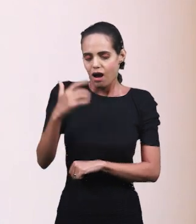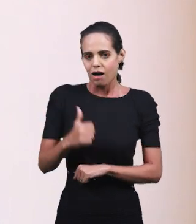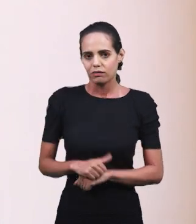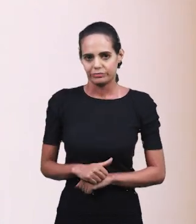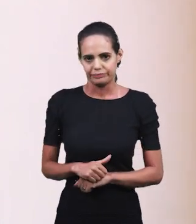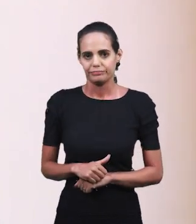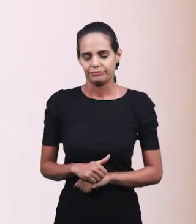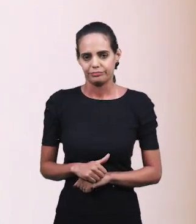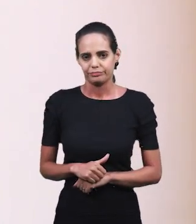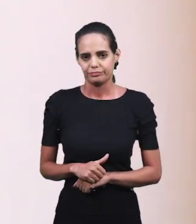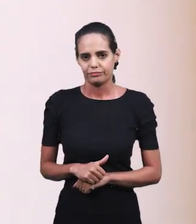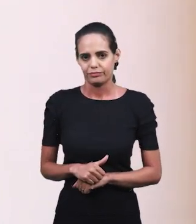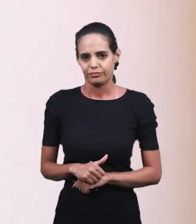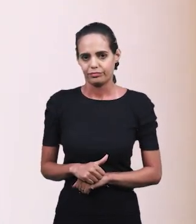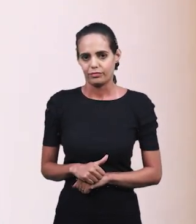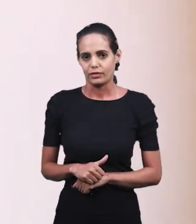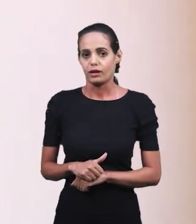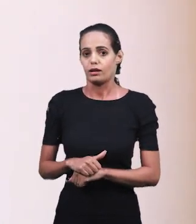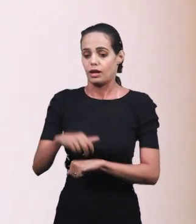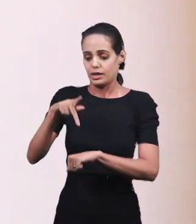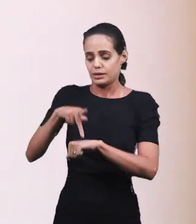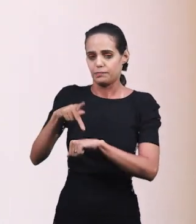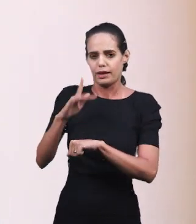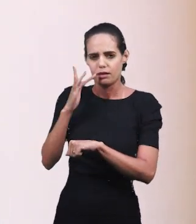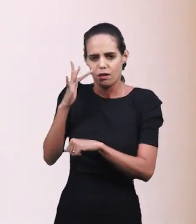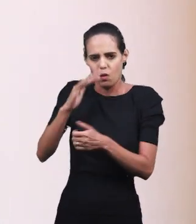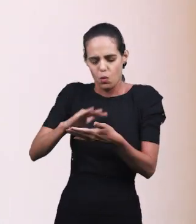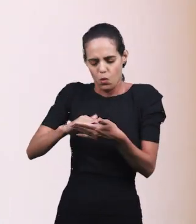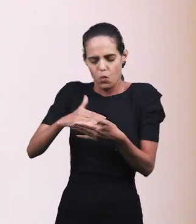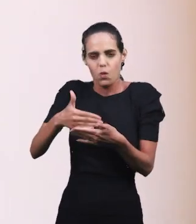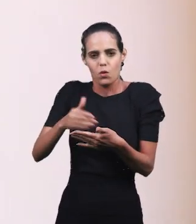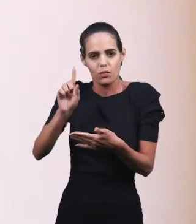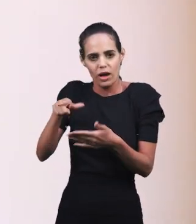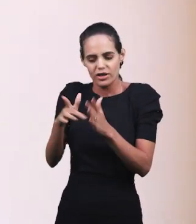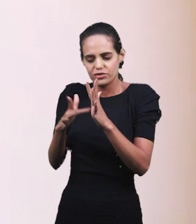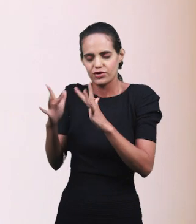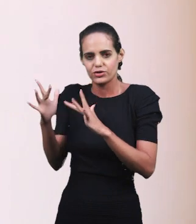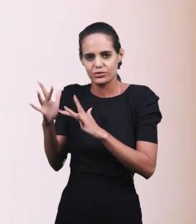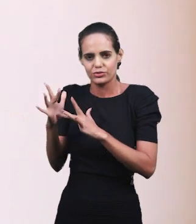item profético de maior valor no tesouro escondido é a